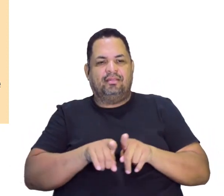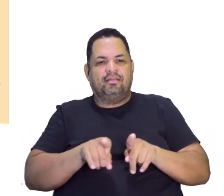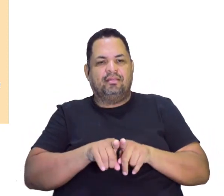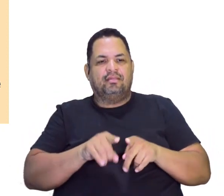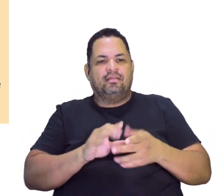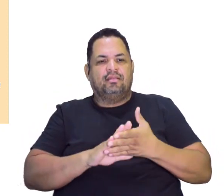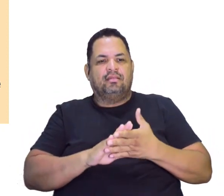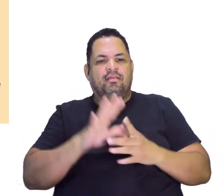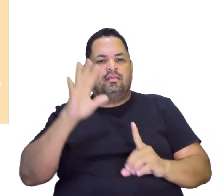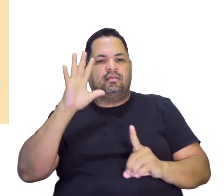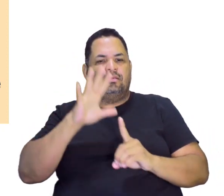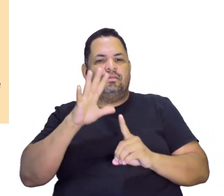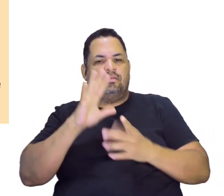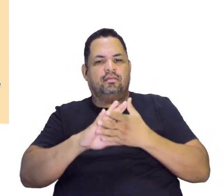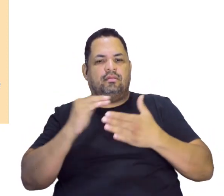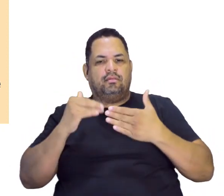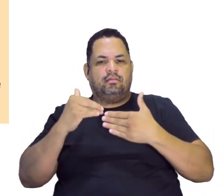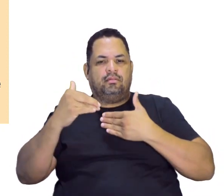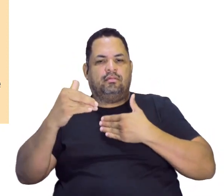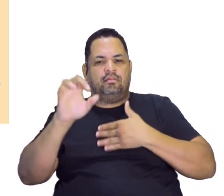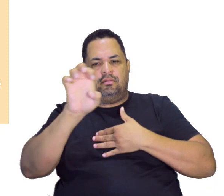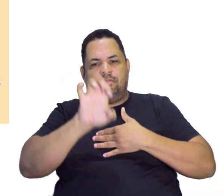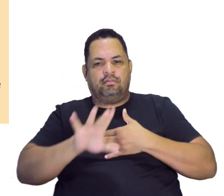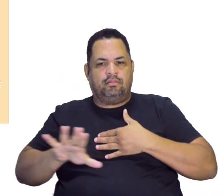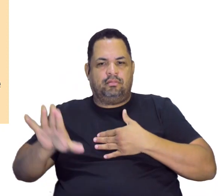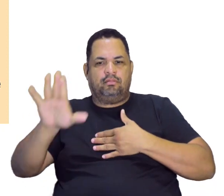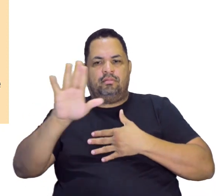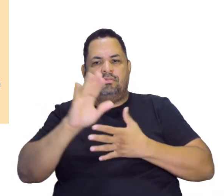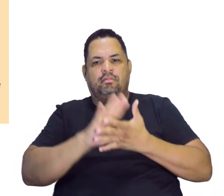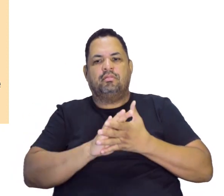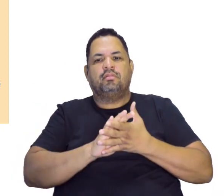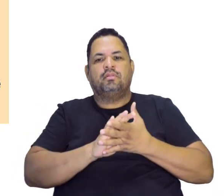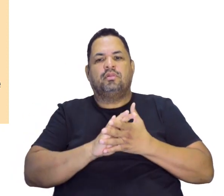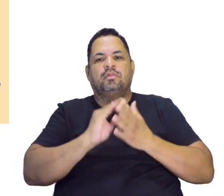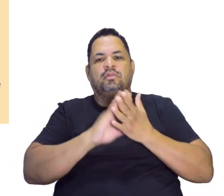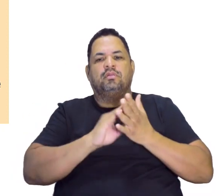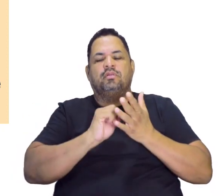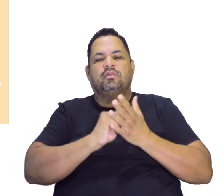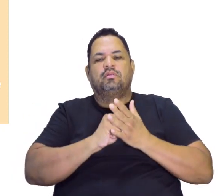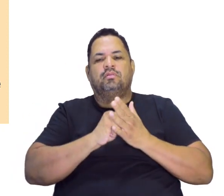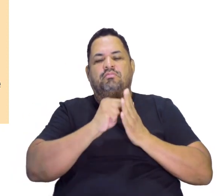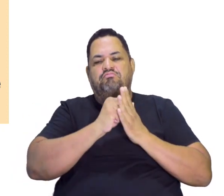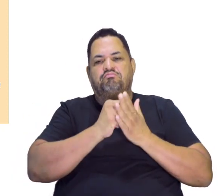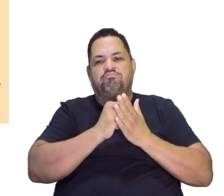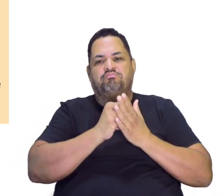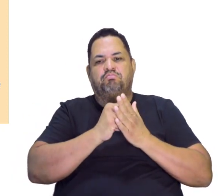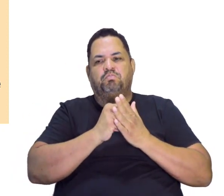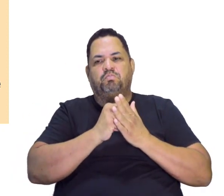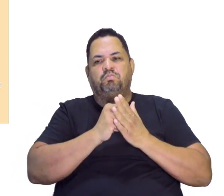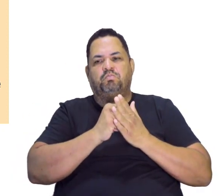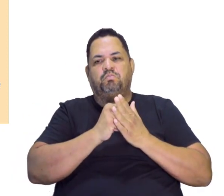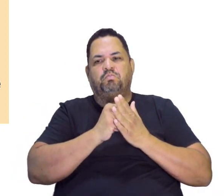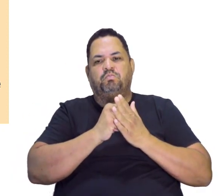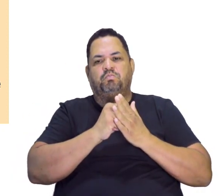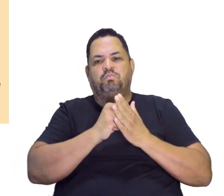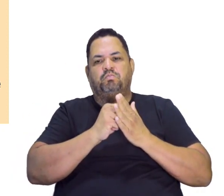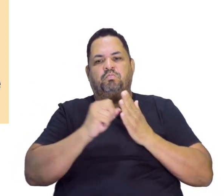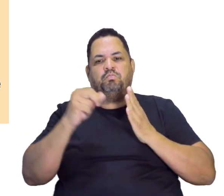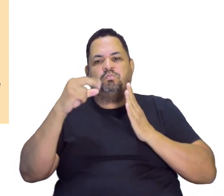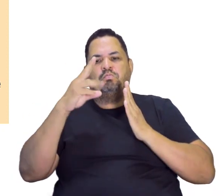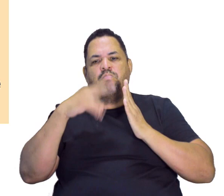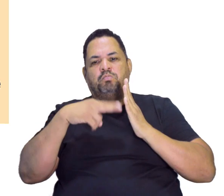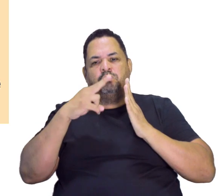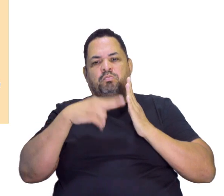gênero cômico influências das vangardas europeias de todas as vardas né Eh